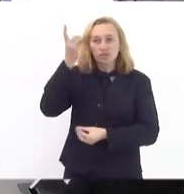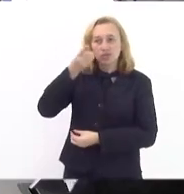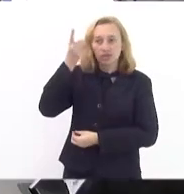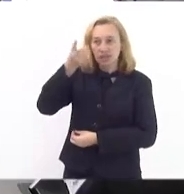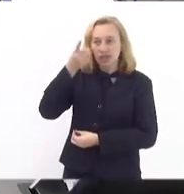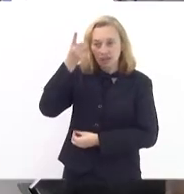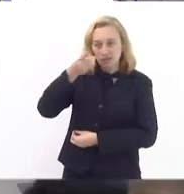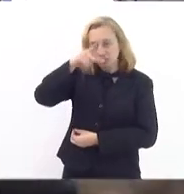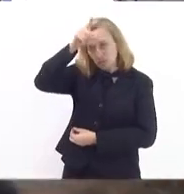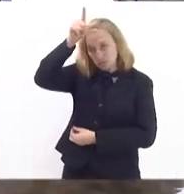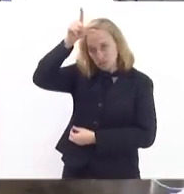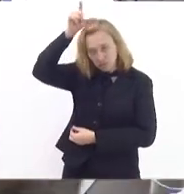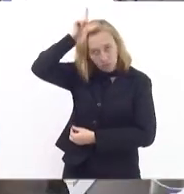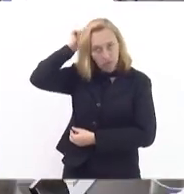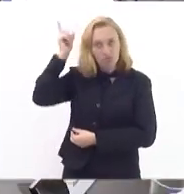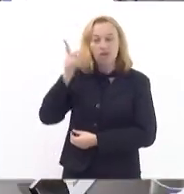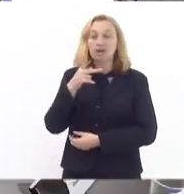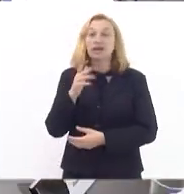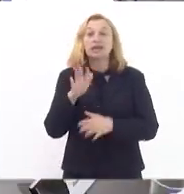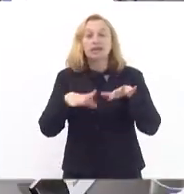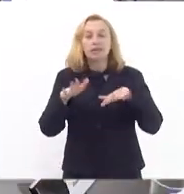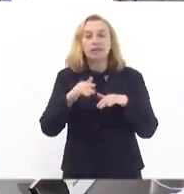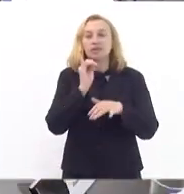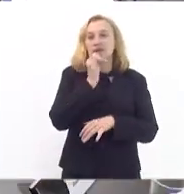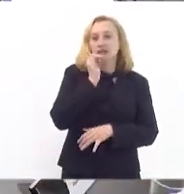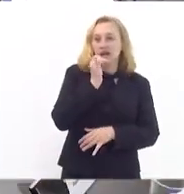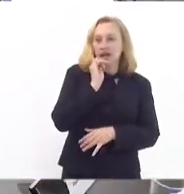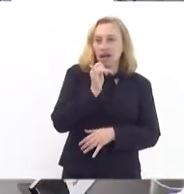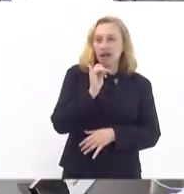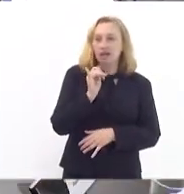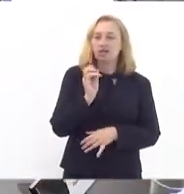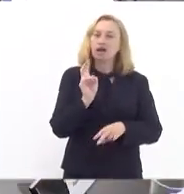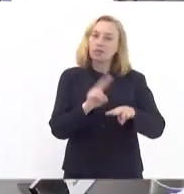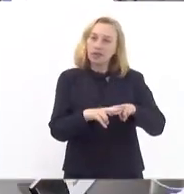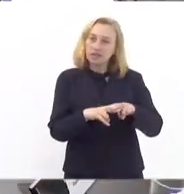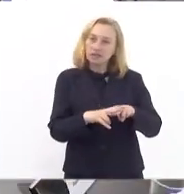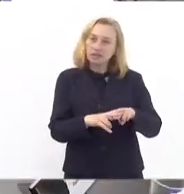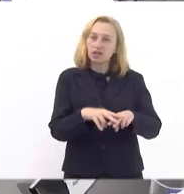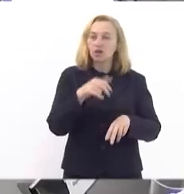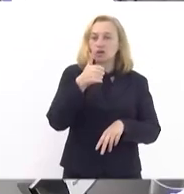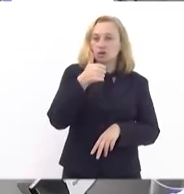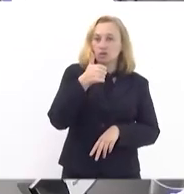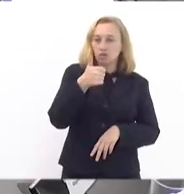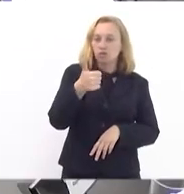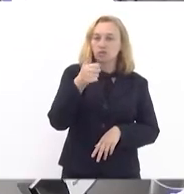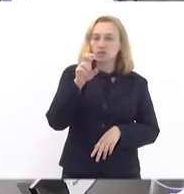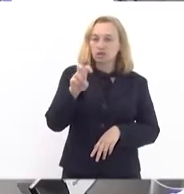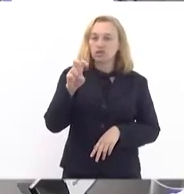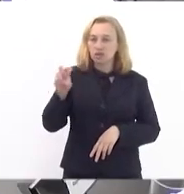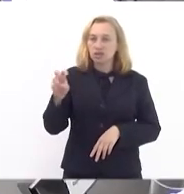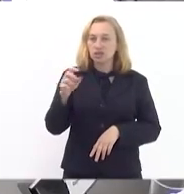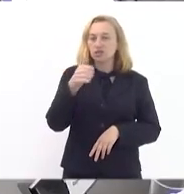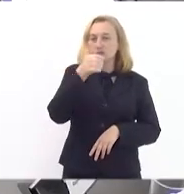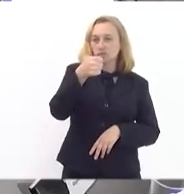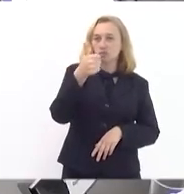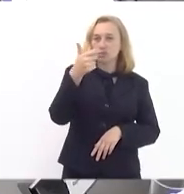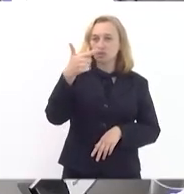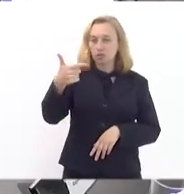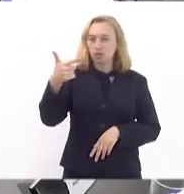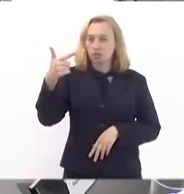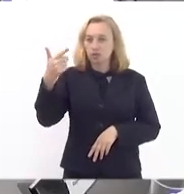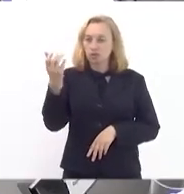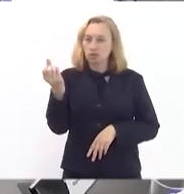favor dependendo do que a na rádio 1051 das circunstâncias ao enquadramento 1552 60 só para esclarecer Aqui